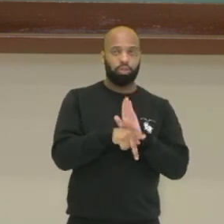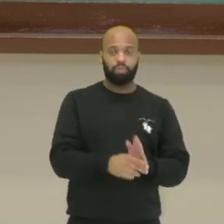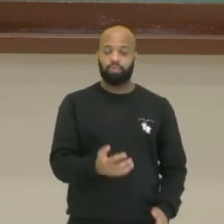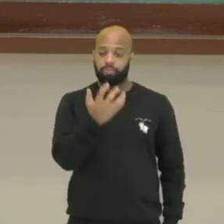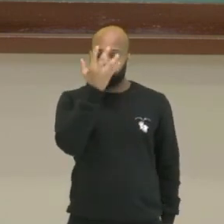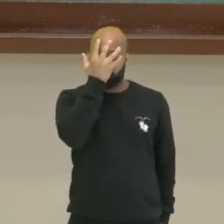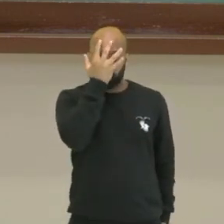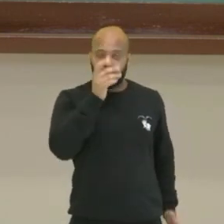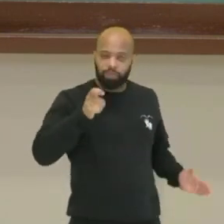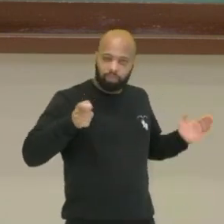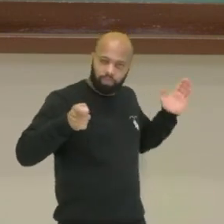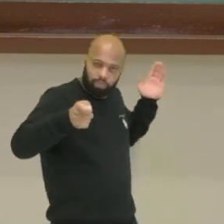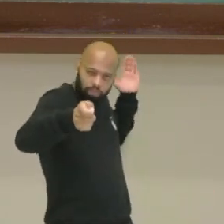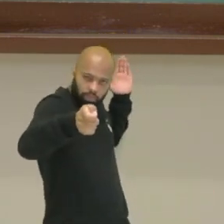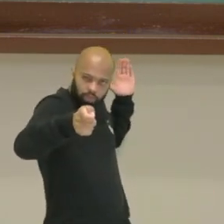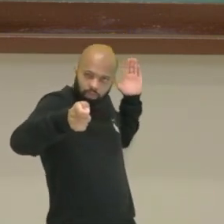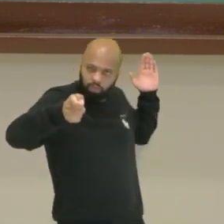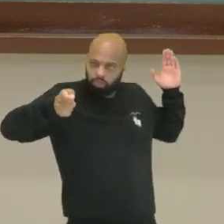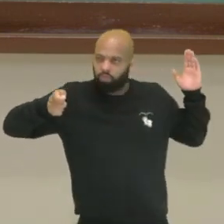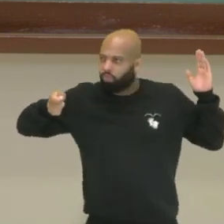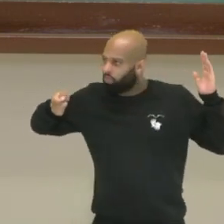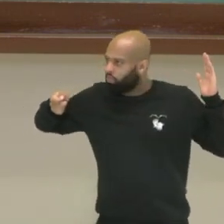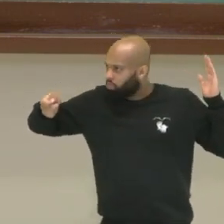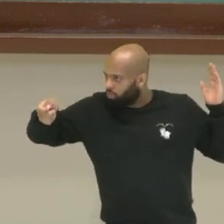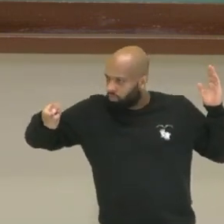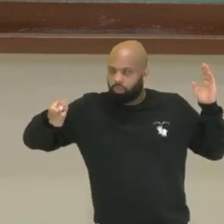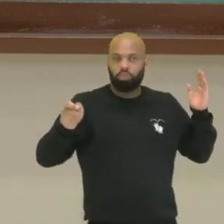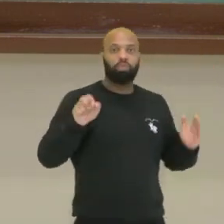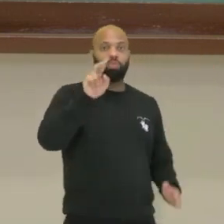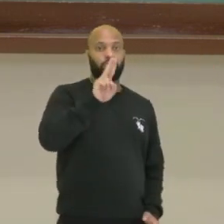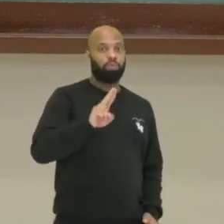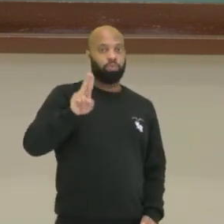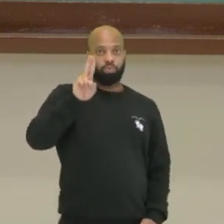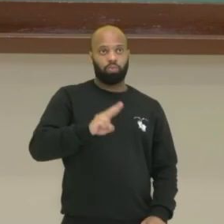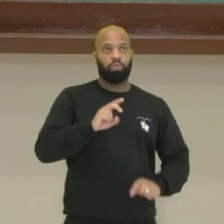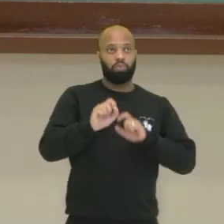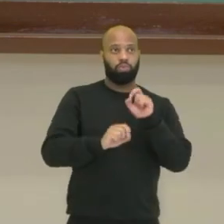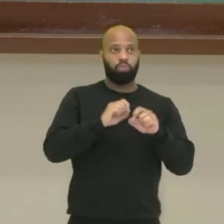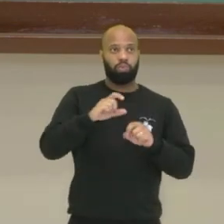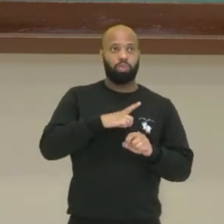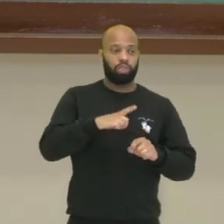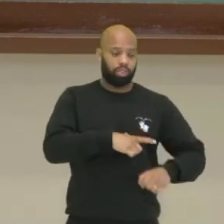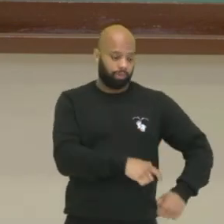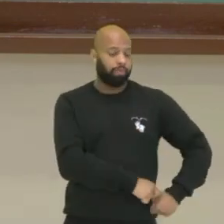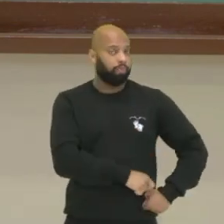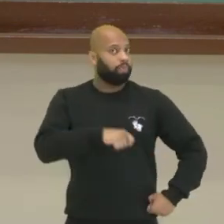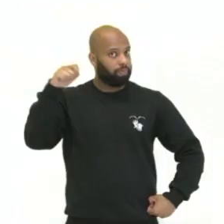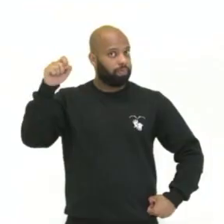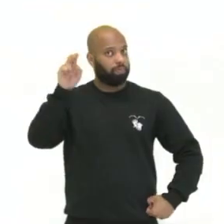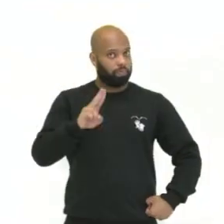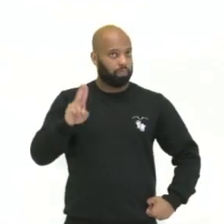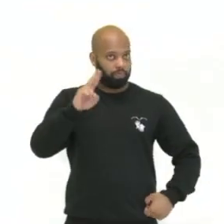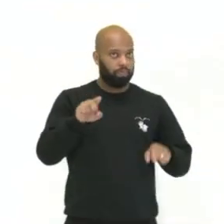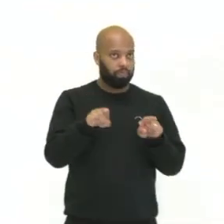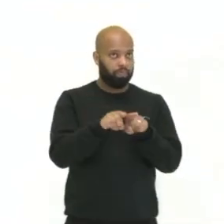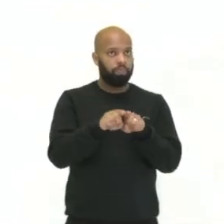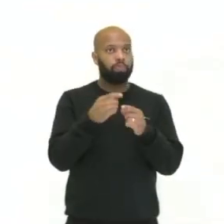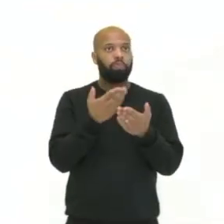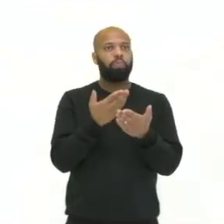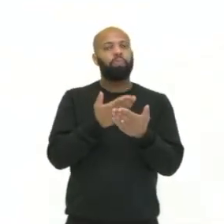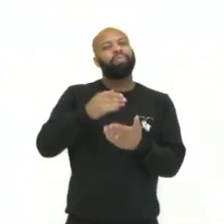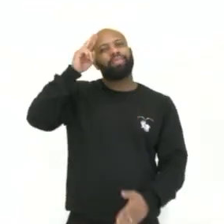esgrima, que ela é uma luta que se utiliza de espada. Nós vimos lá